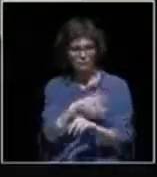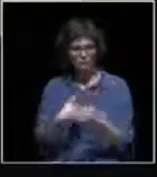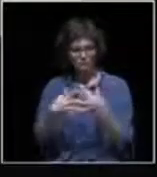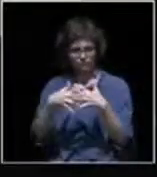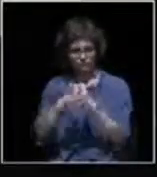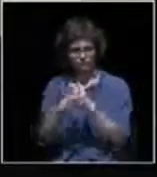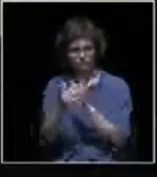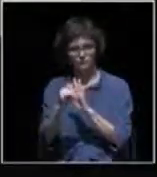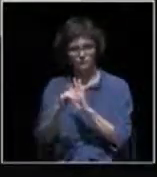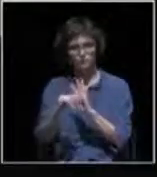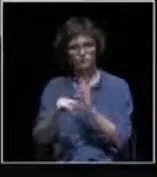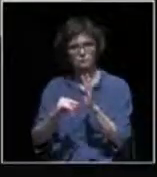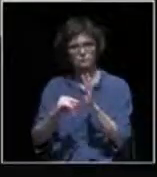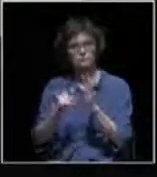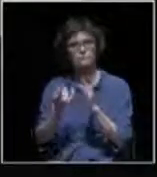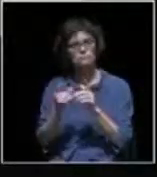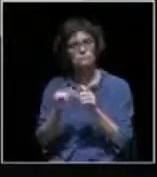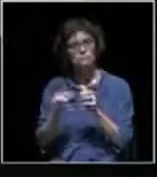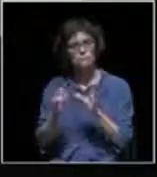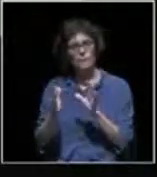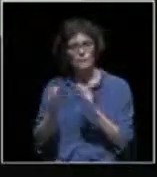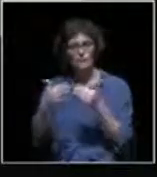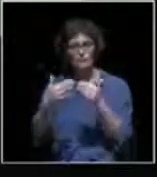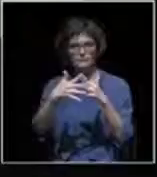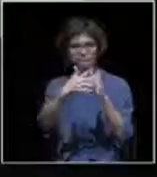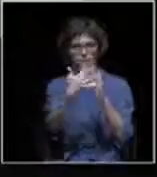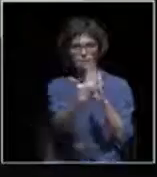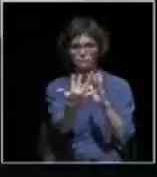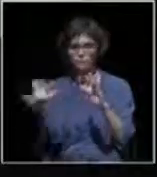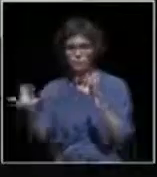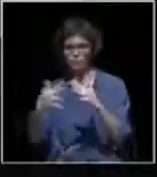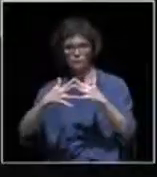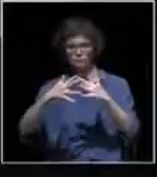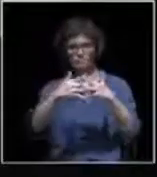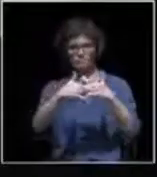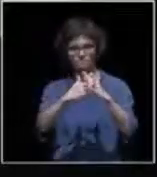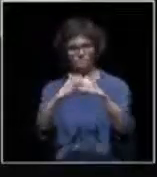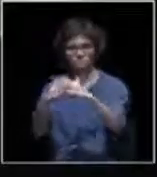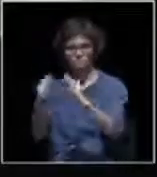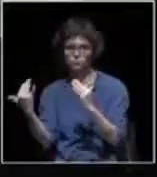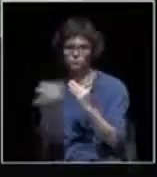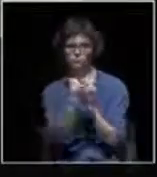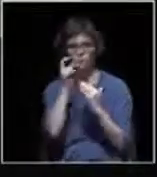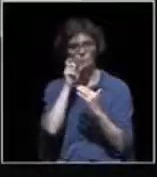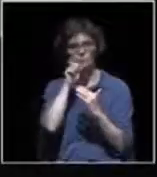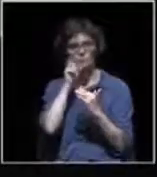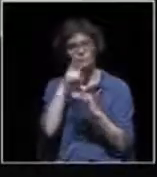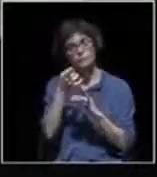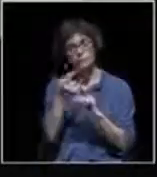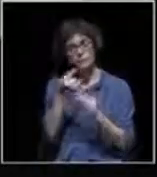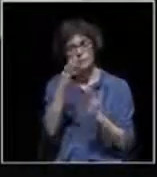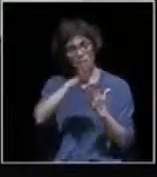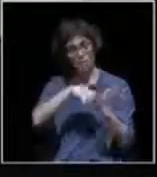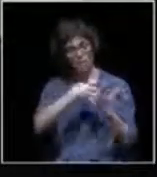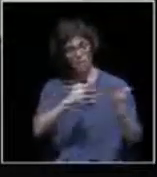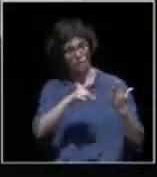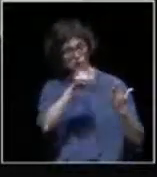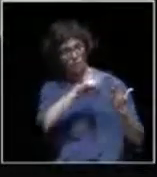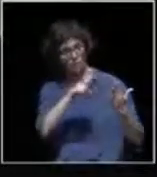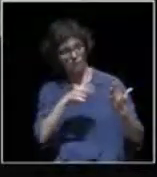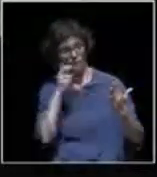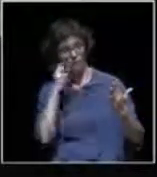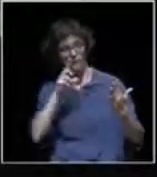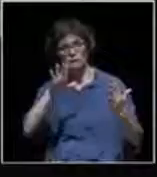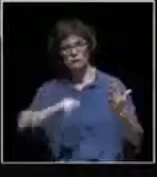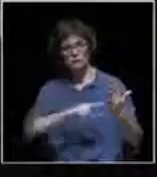suportado pelas armações de contenção. É que, no que respeita à litoestratigrafia e de acordo com a Carta Geológica do Concelho de